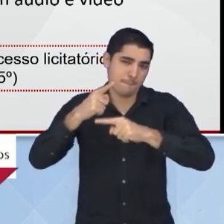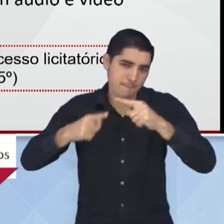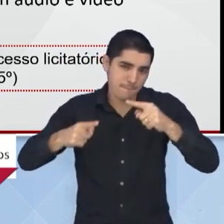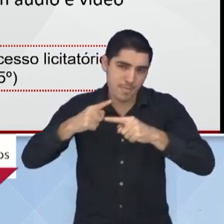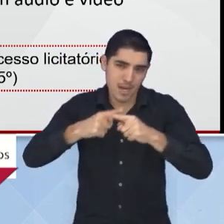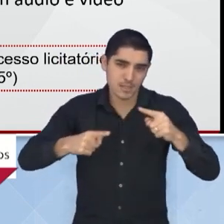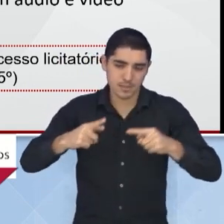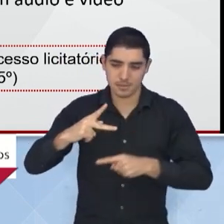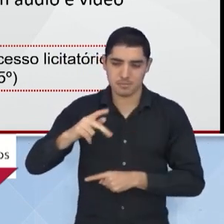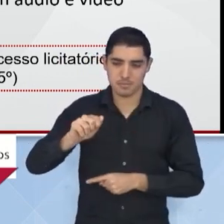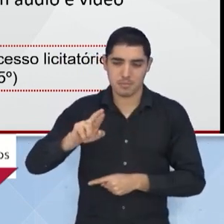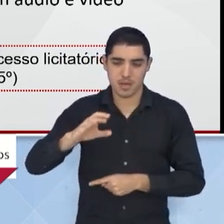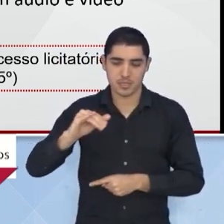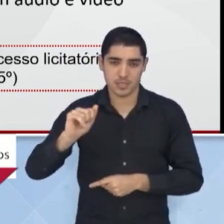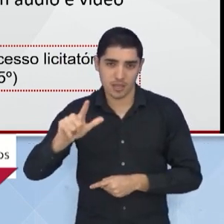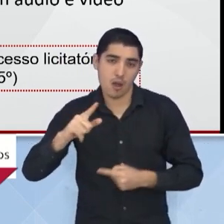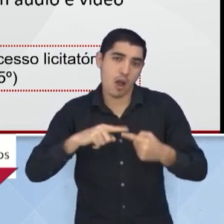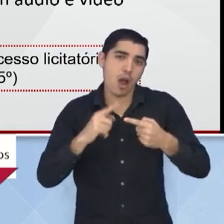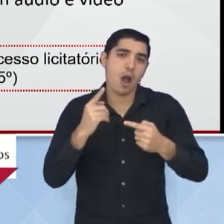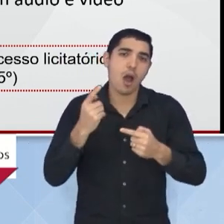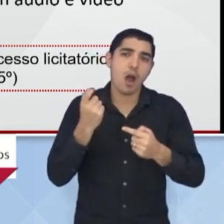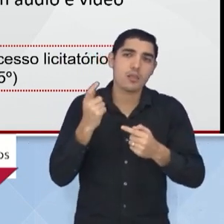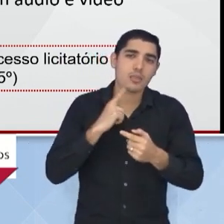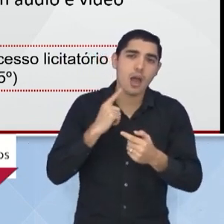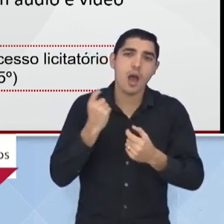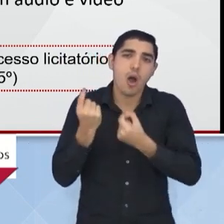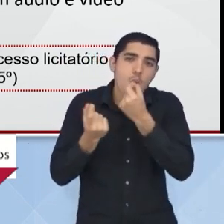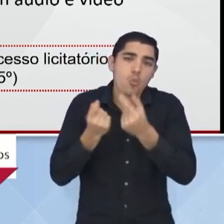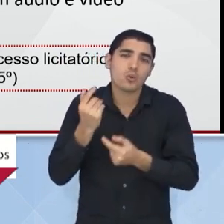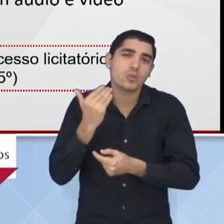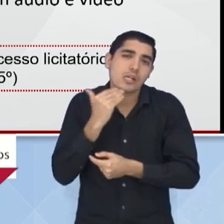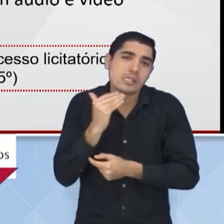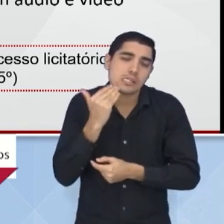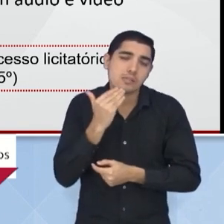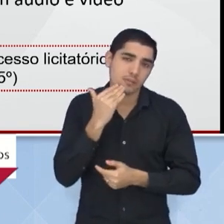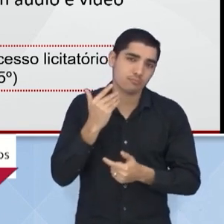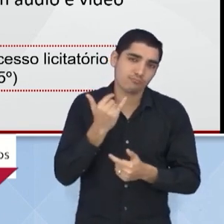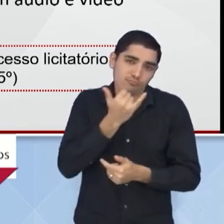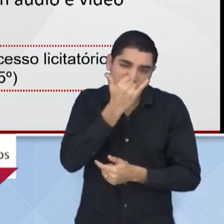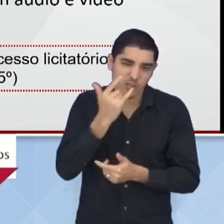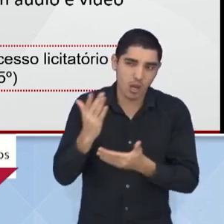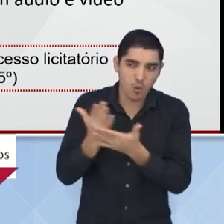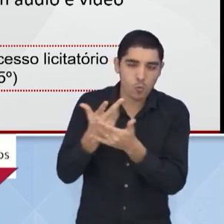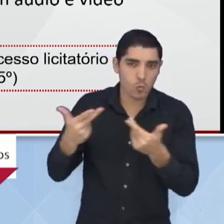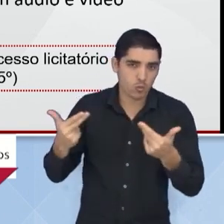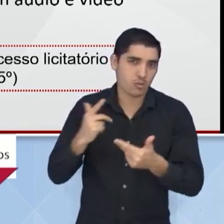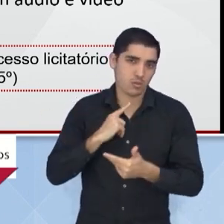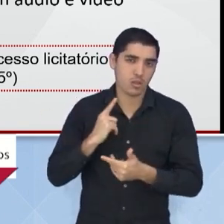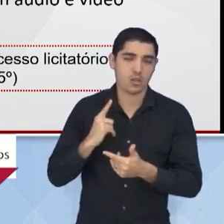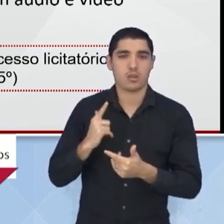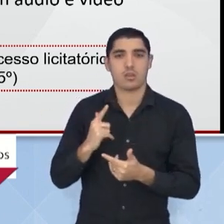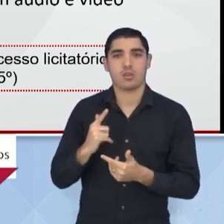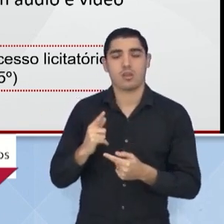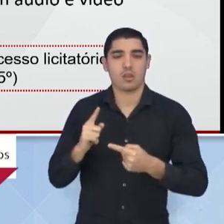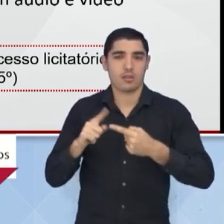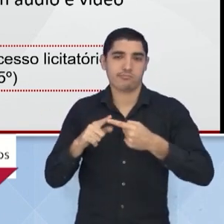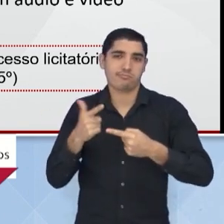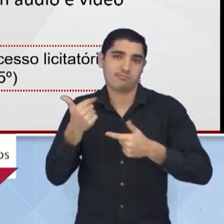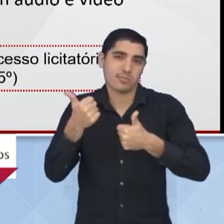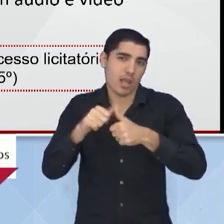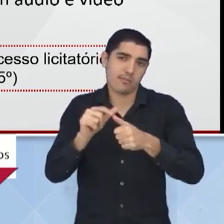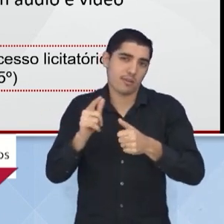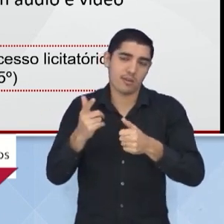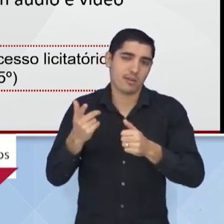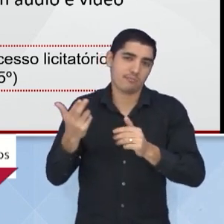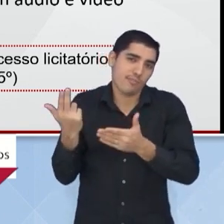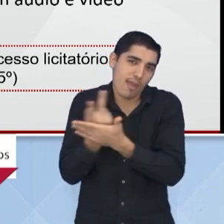técnico apresentou alguns defeitos foi eh solicitada a correção determinada a correção daqueles itens que estavam que estavam com problema